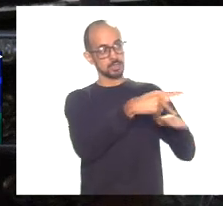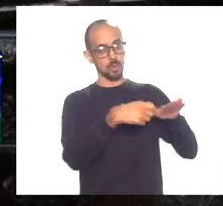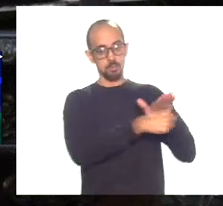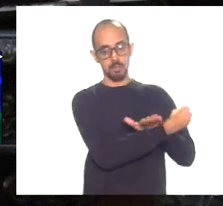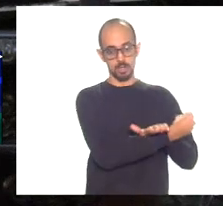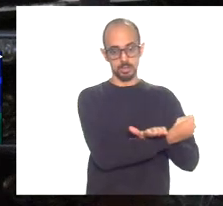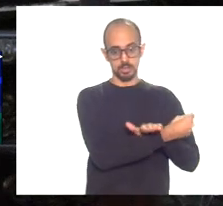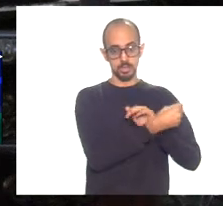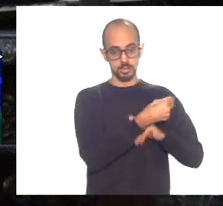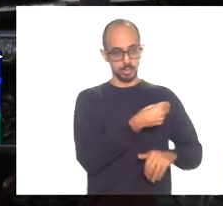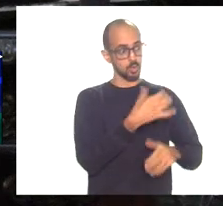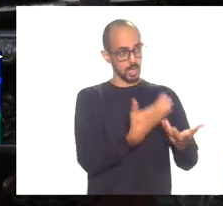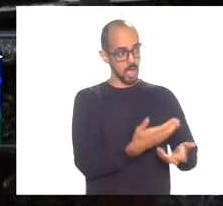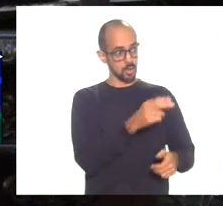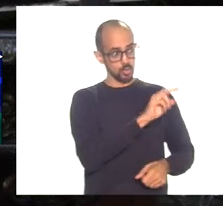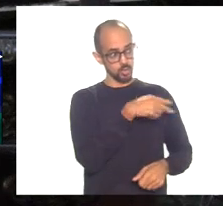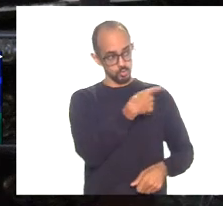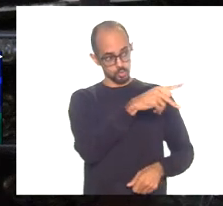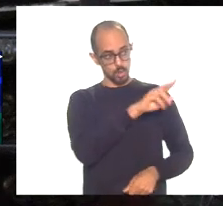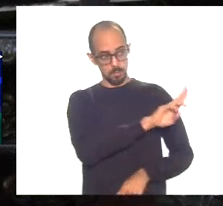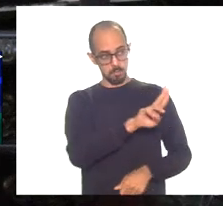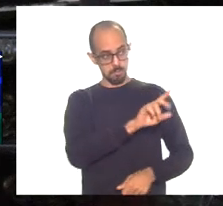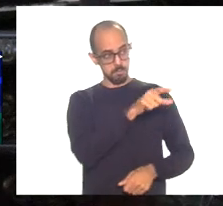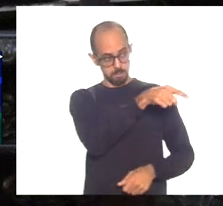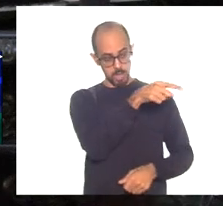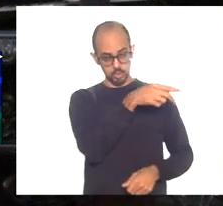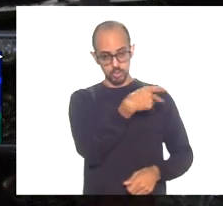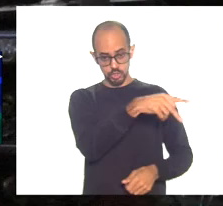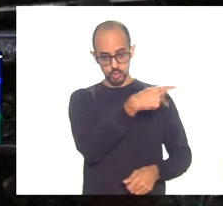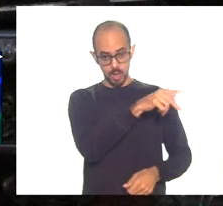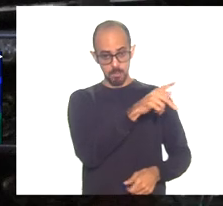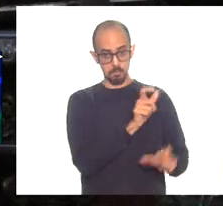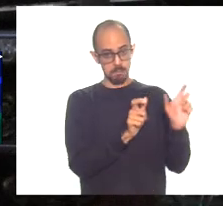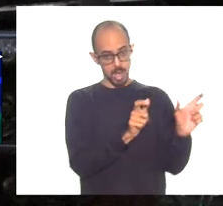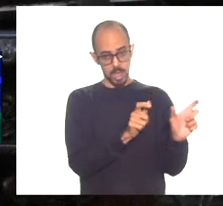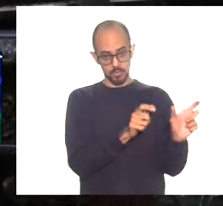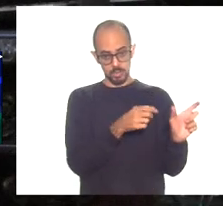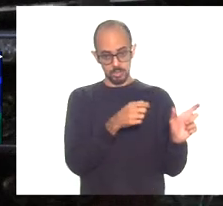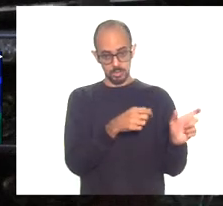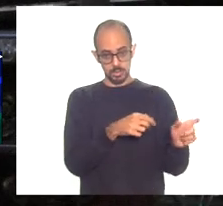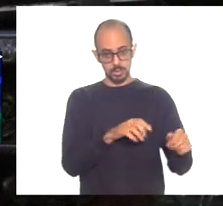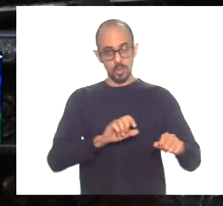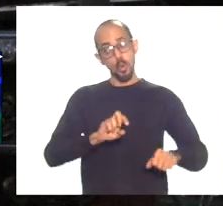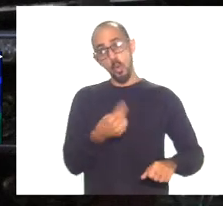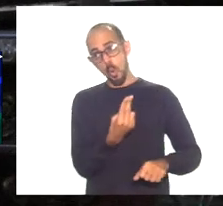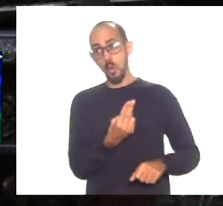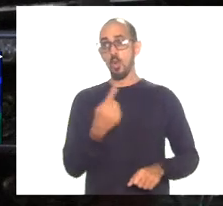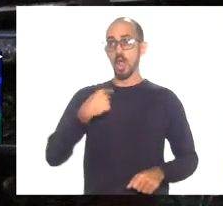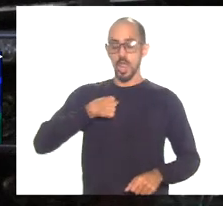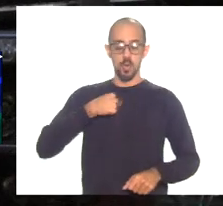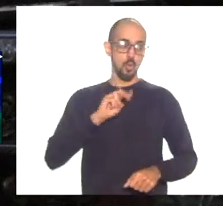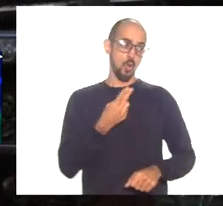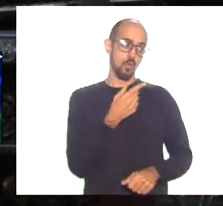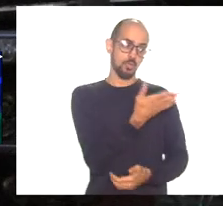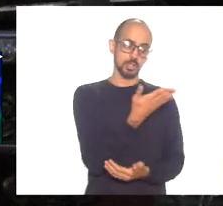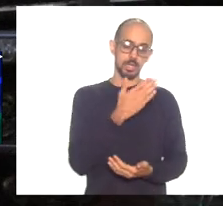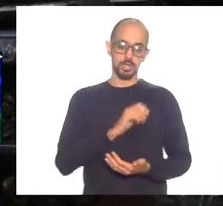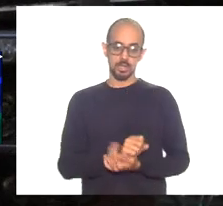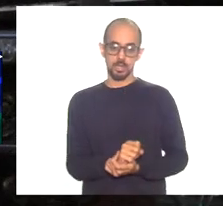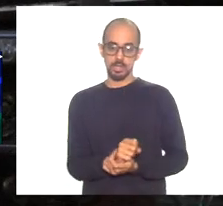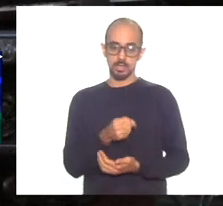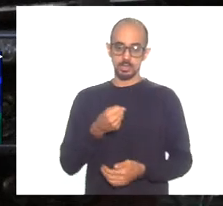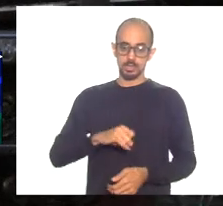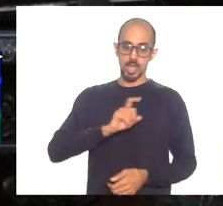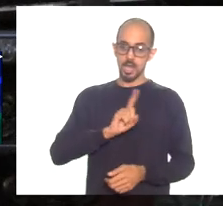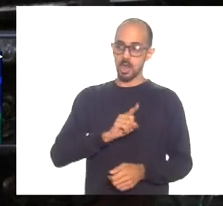Eu quero a palavra de volta excelência agora vossa excelência vai renunciar o mandato eu não sei o meu se ele não